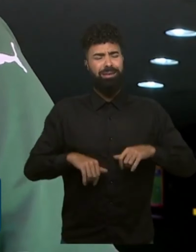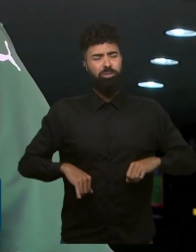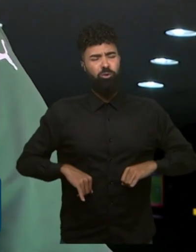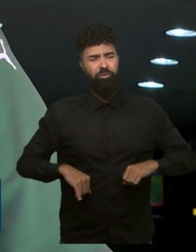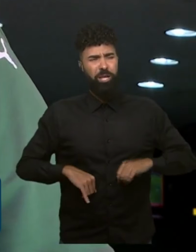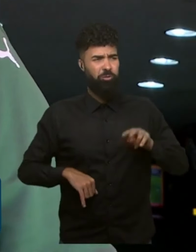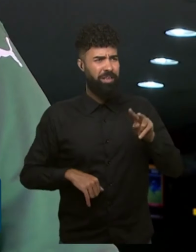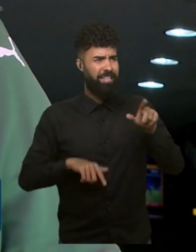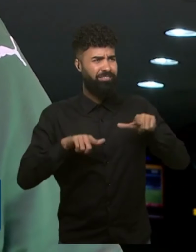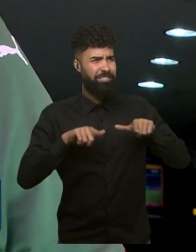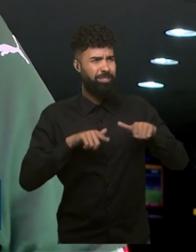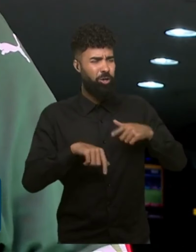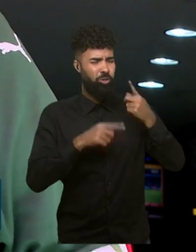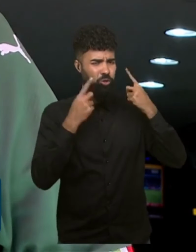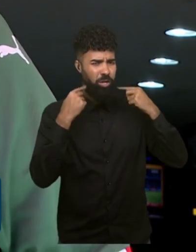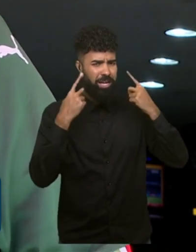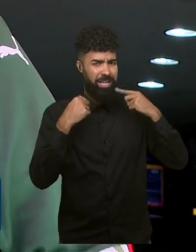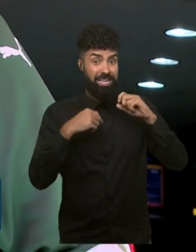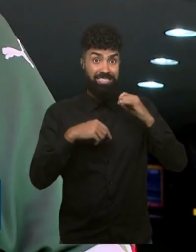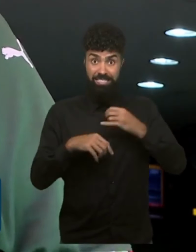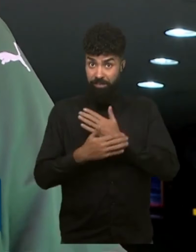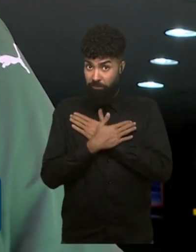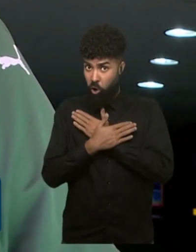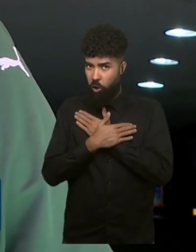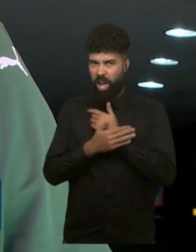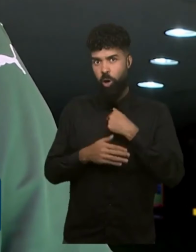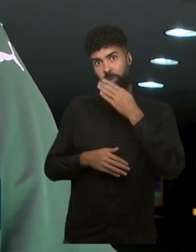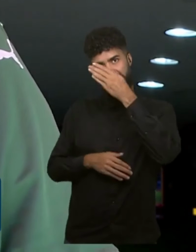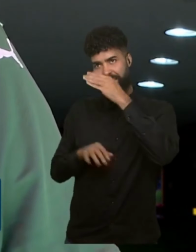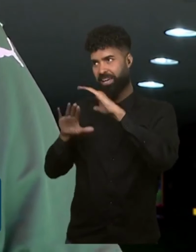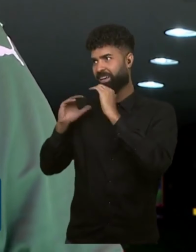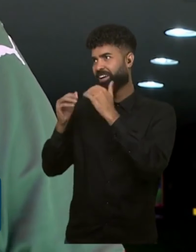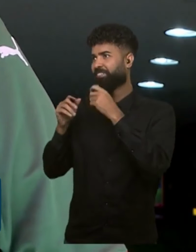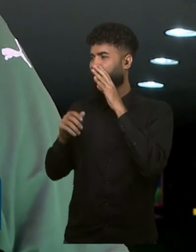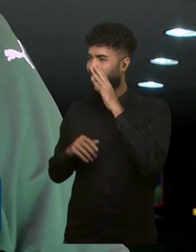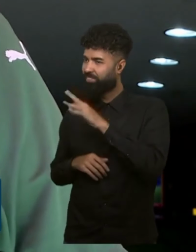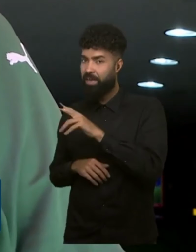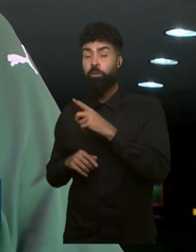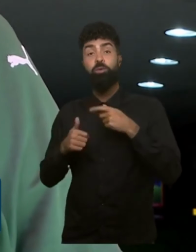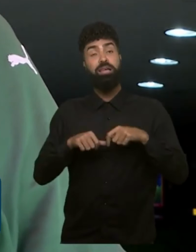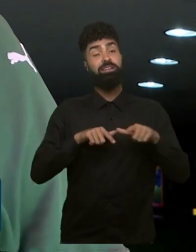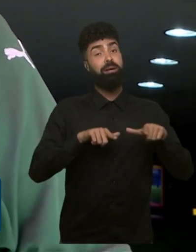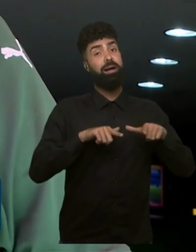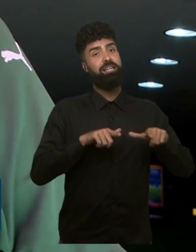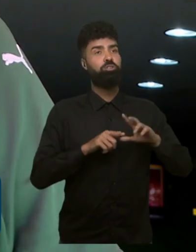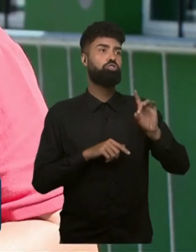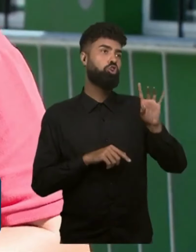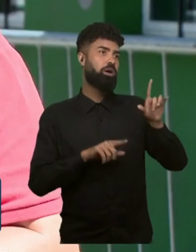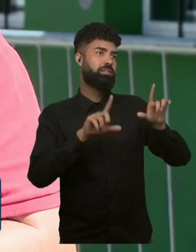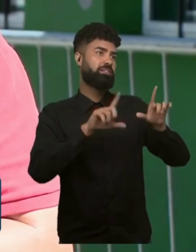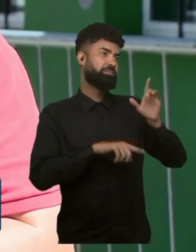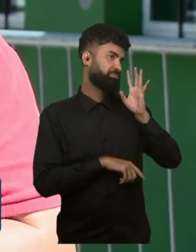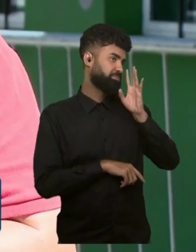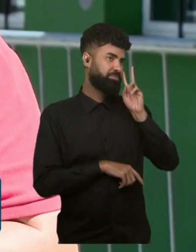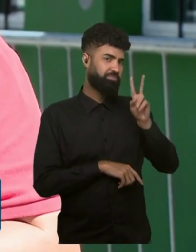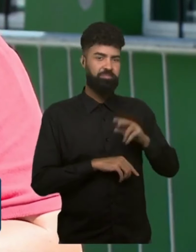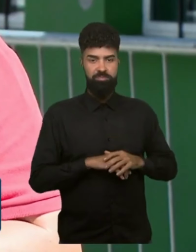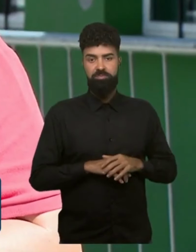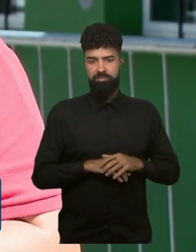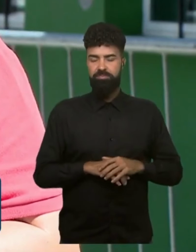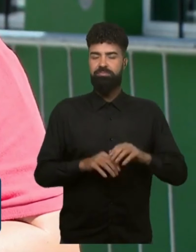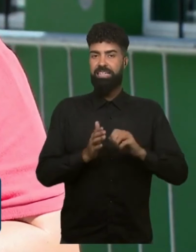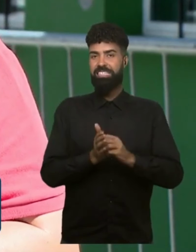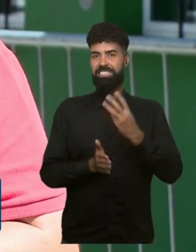chorando, porque se eu tivesse de folga eu estaria no jogo, mas eu estava trabalhando e acompanhando. Este foi o terceiro título